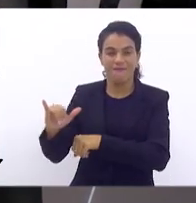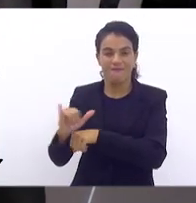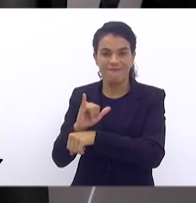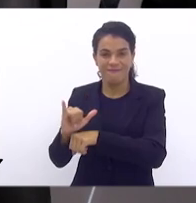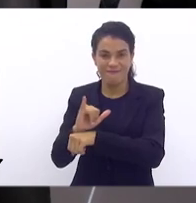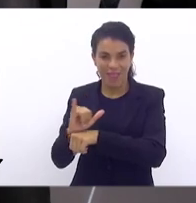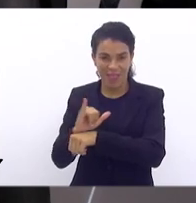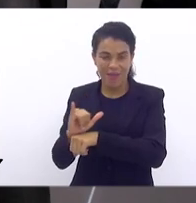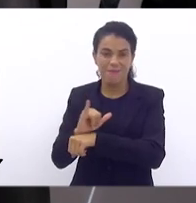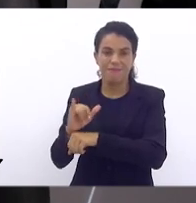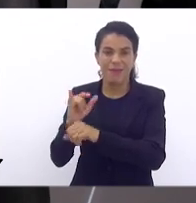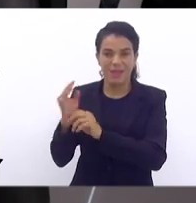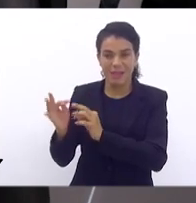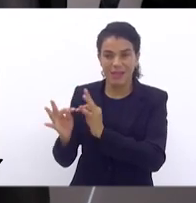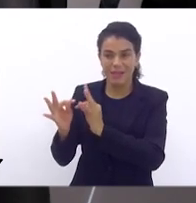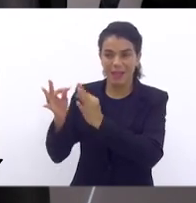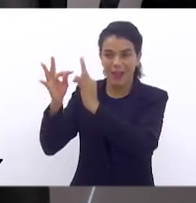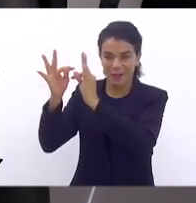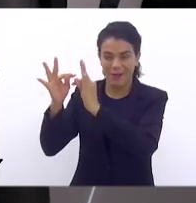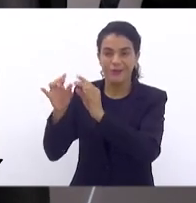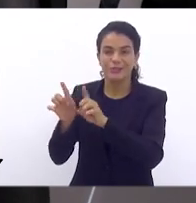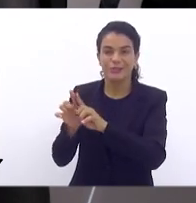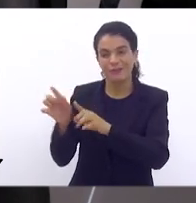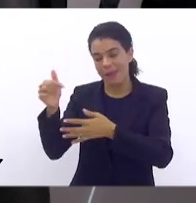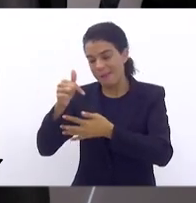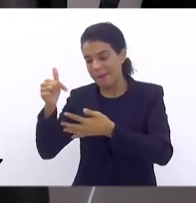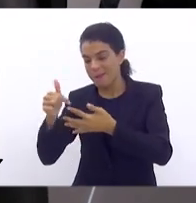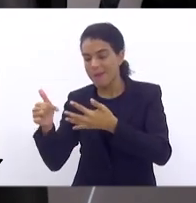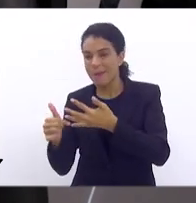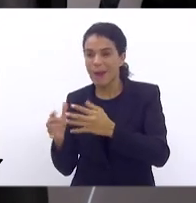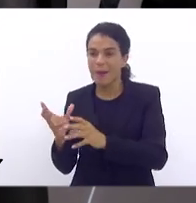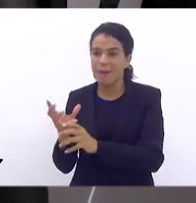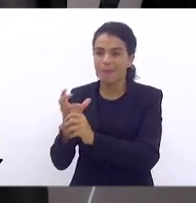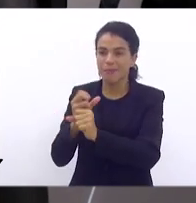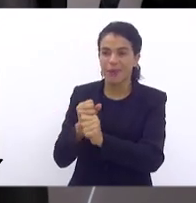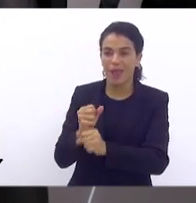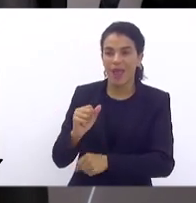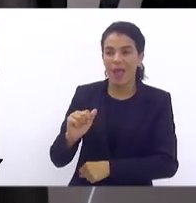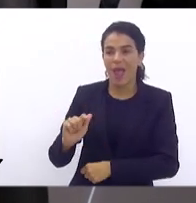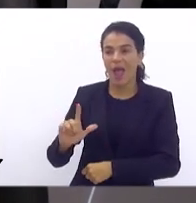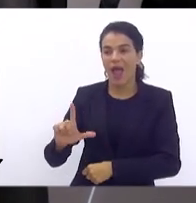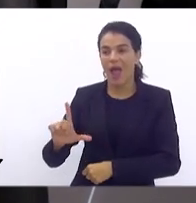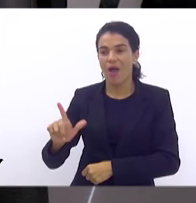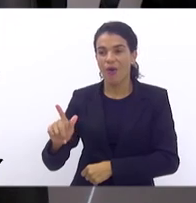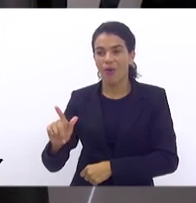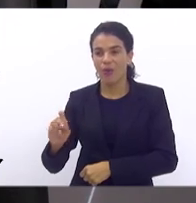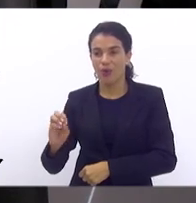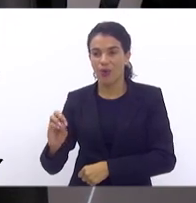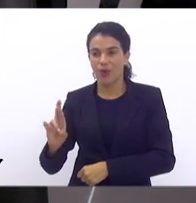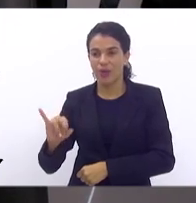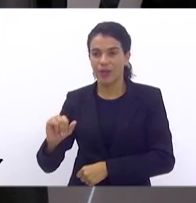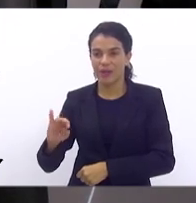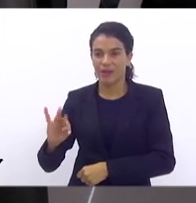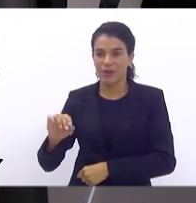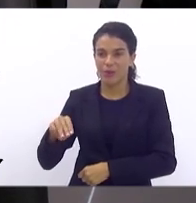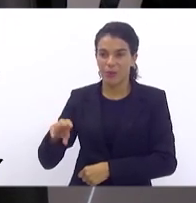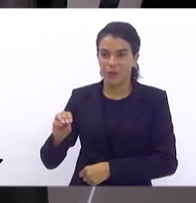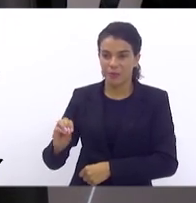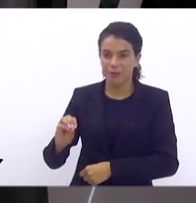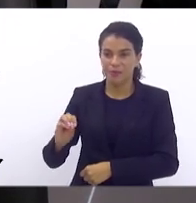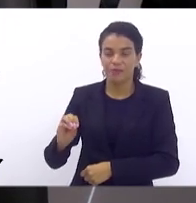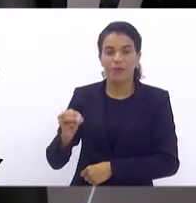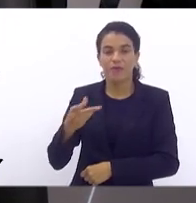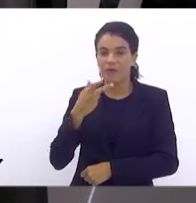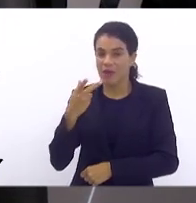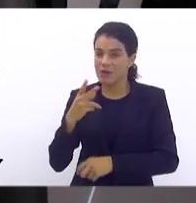ou dessas critérios né dos algoritmos enfim quando a gente fala de